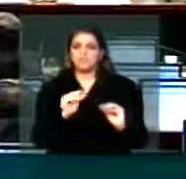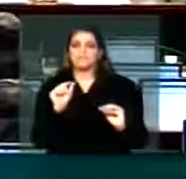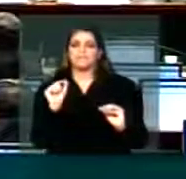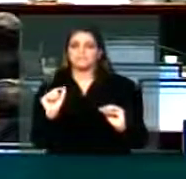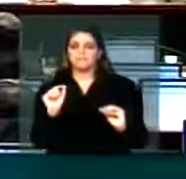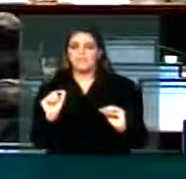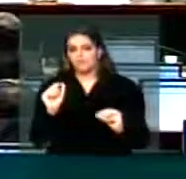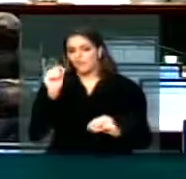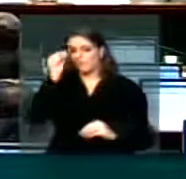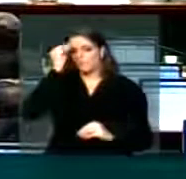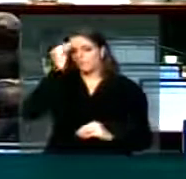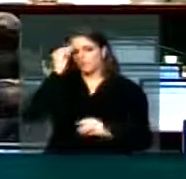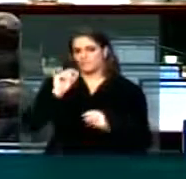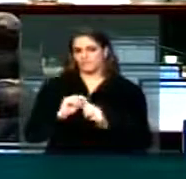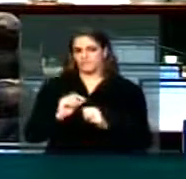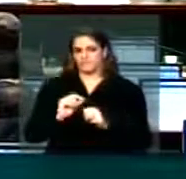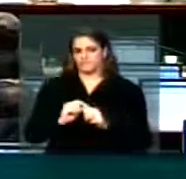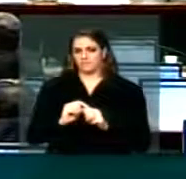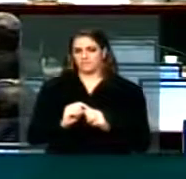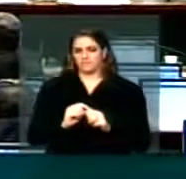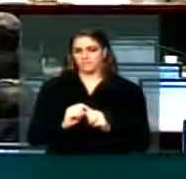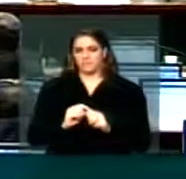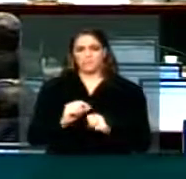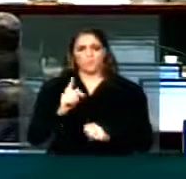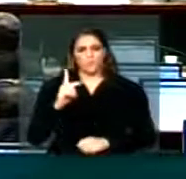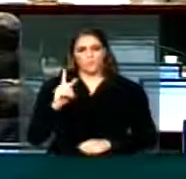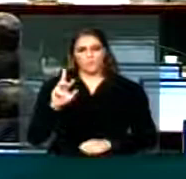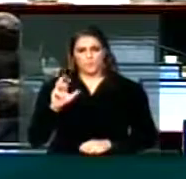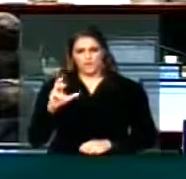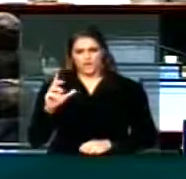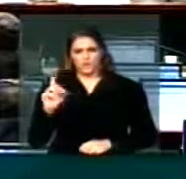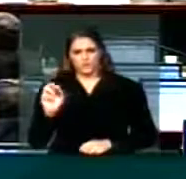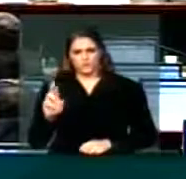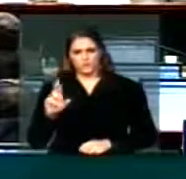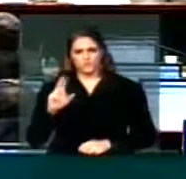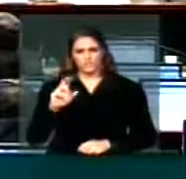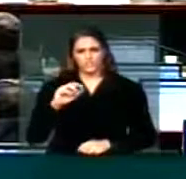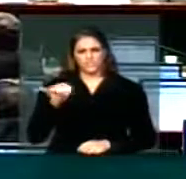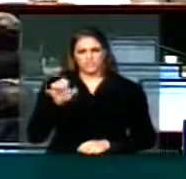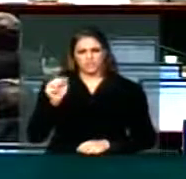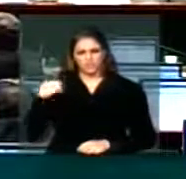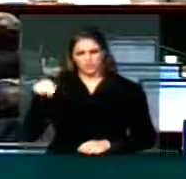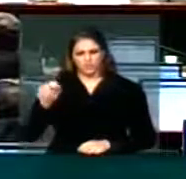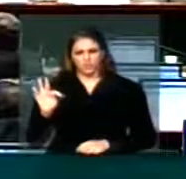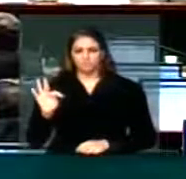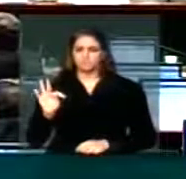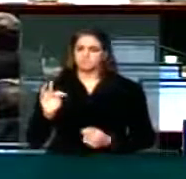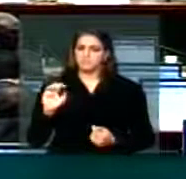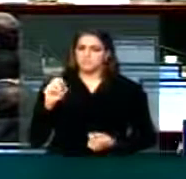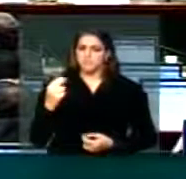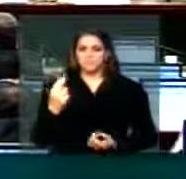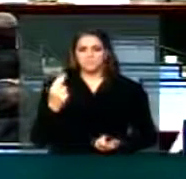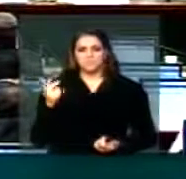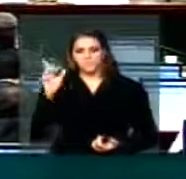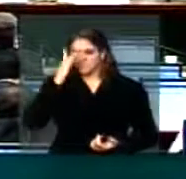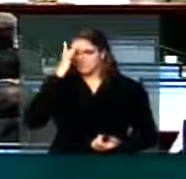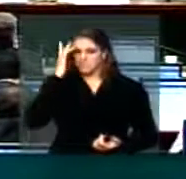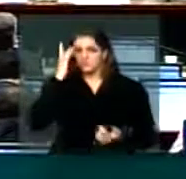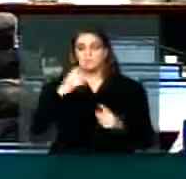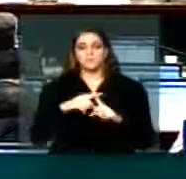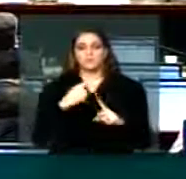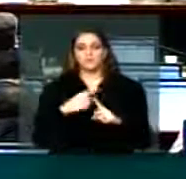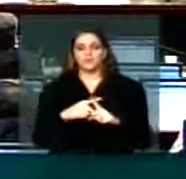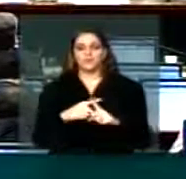o procurador o seu genor porque nós não podemos permitir que esse